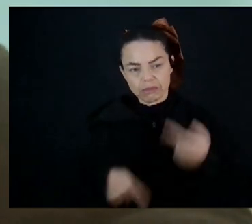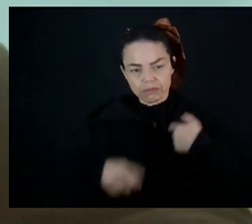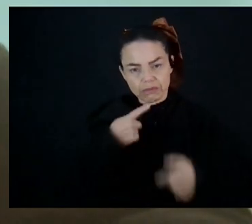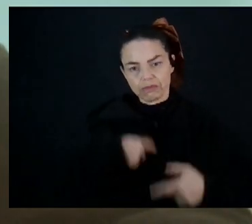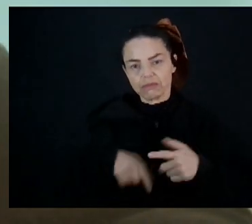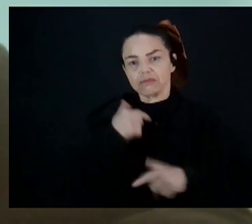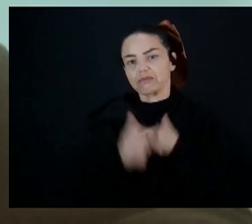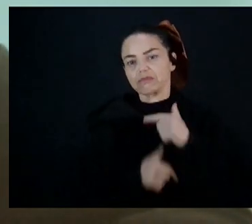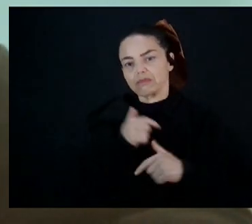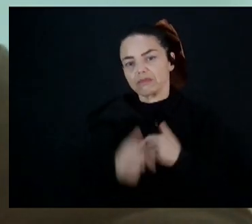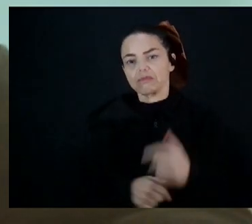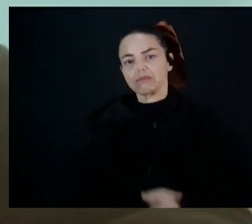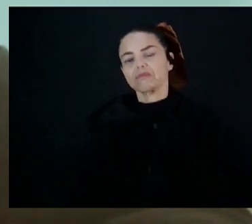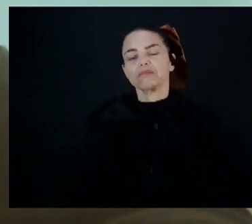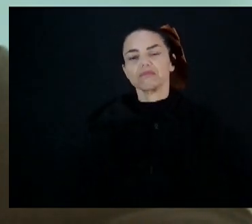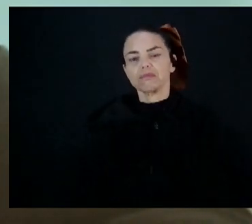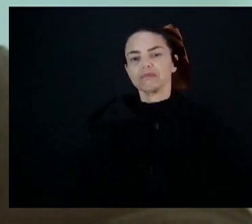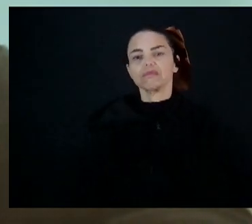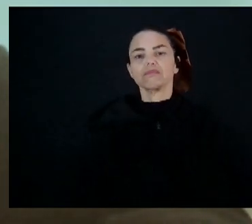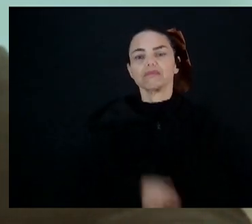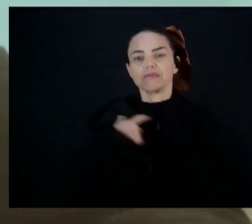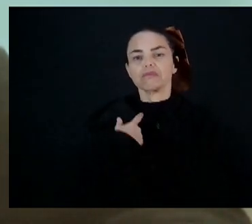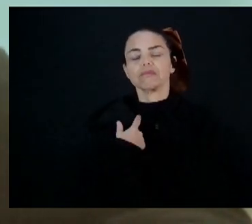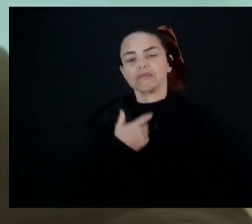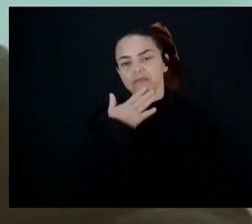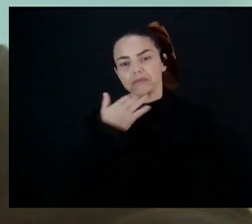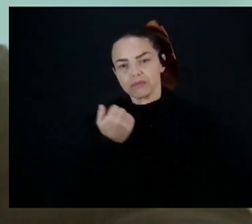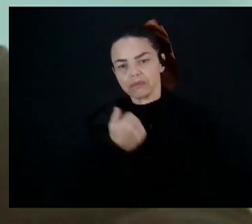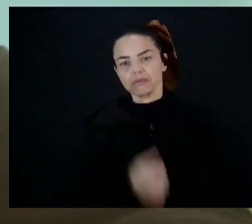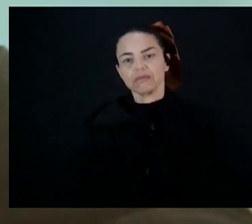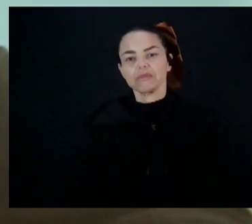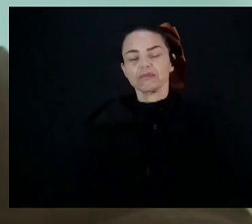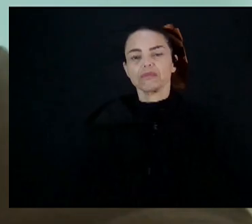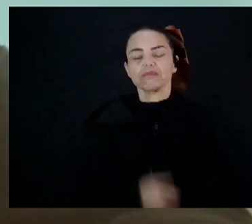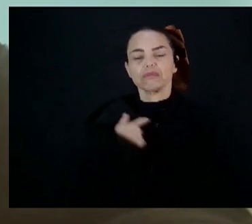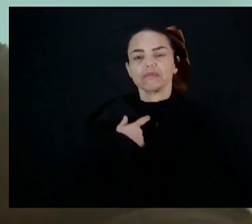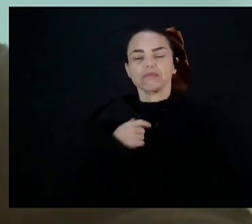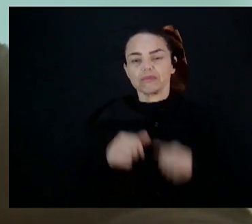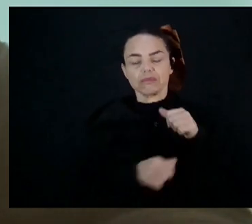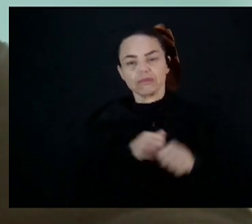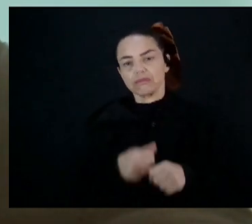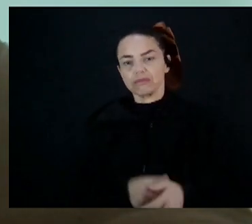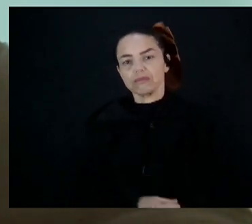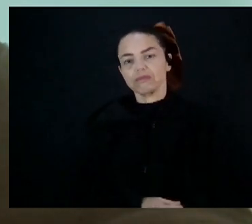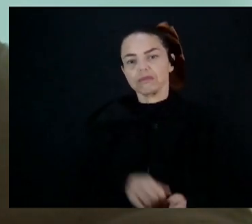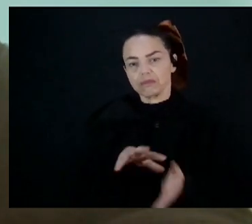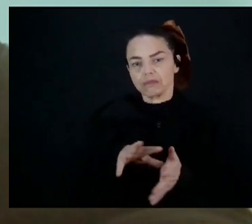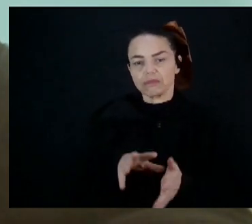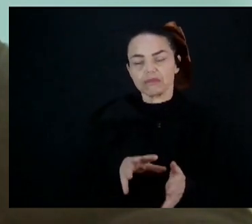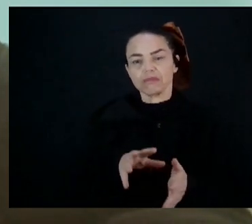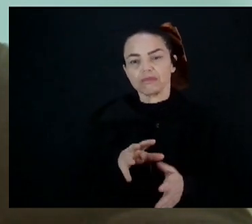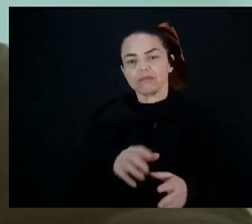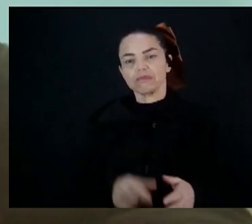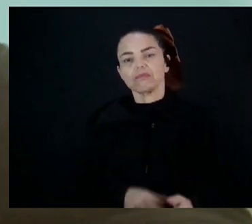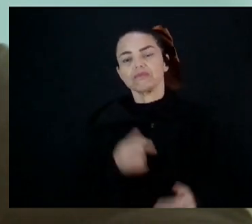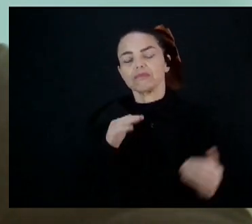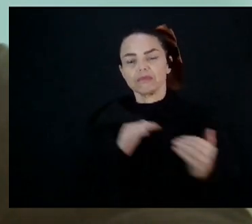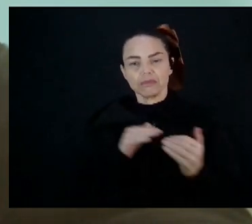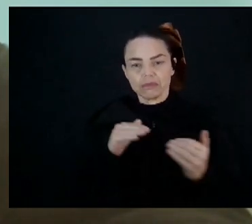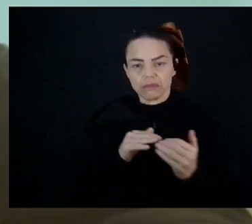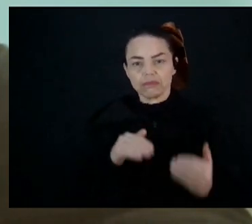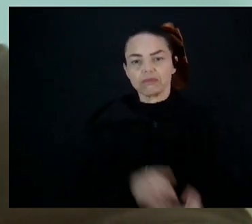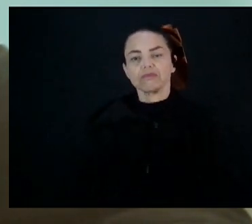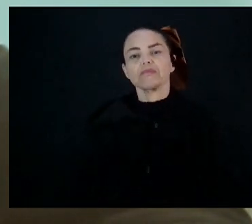trabalhando para que o funcionamento fique mais adequado. Quando a gente muda e conceitua isso de forma mais adequada, faz com que